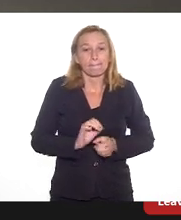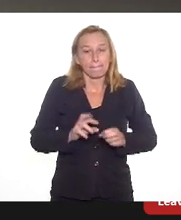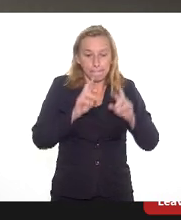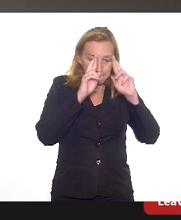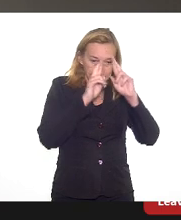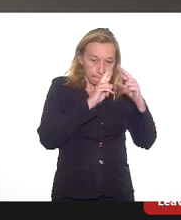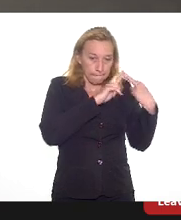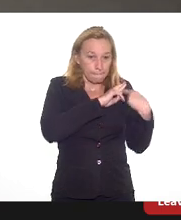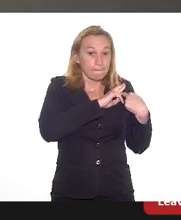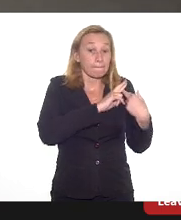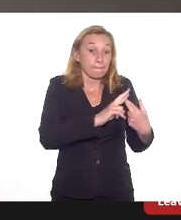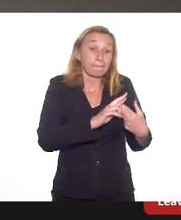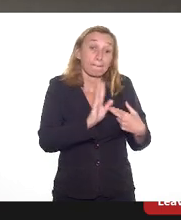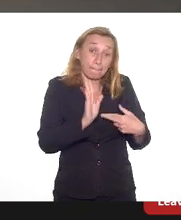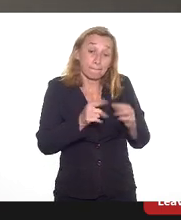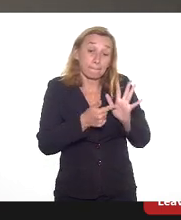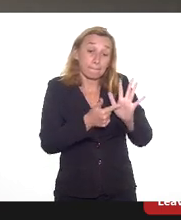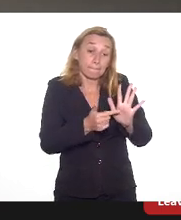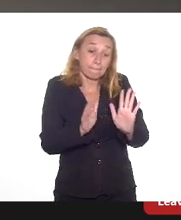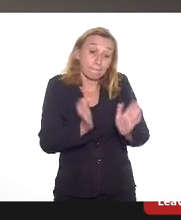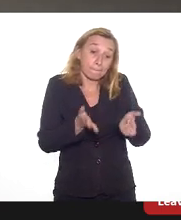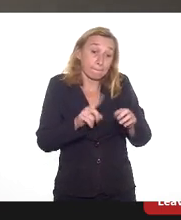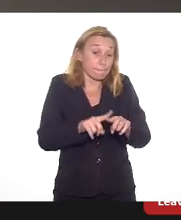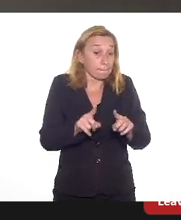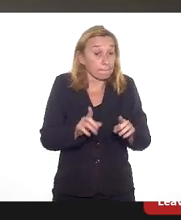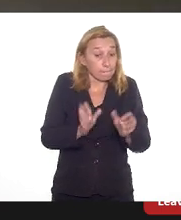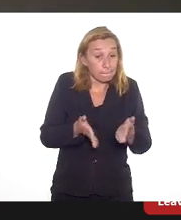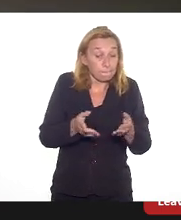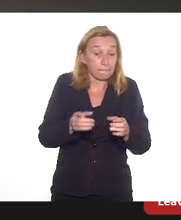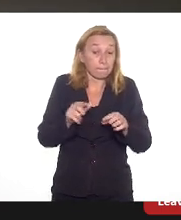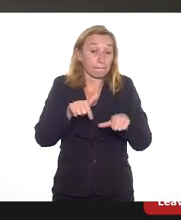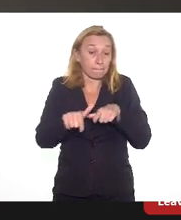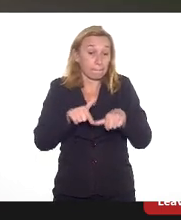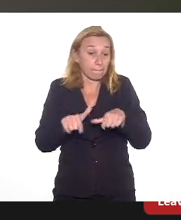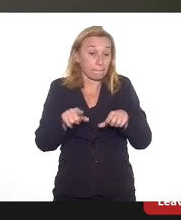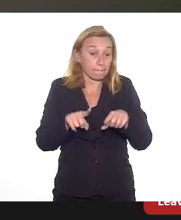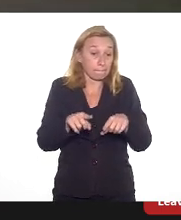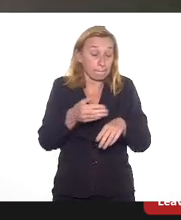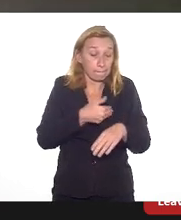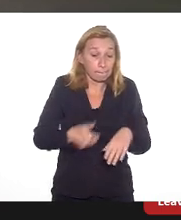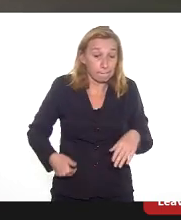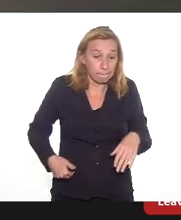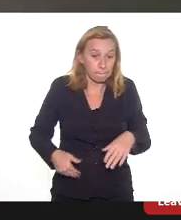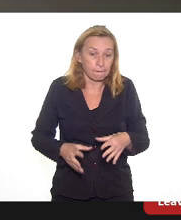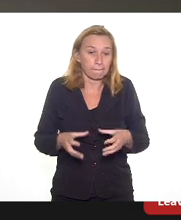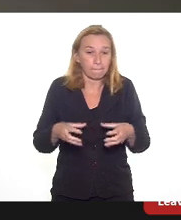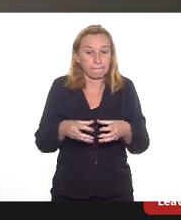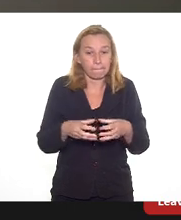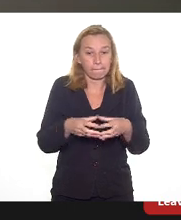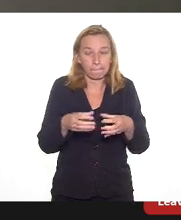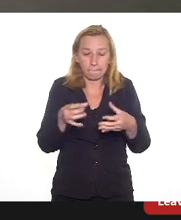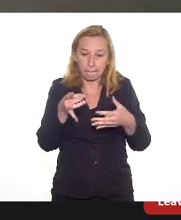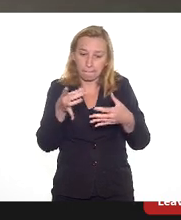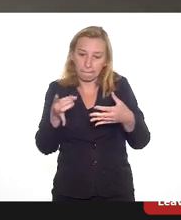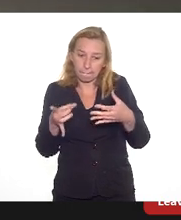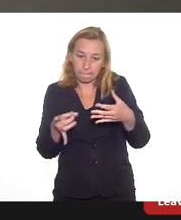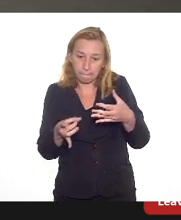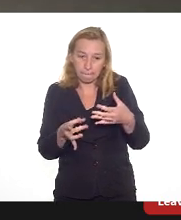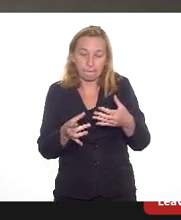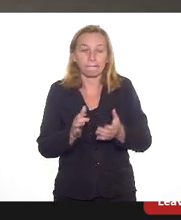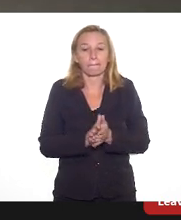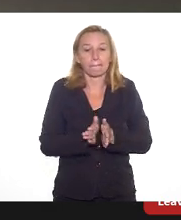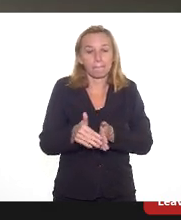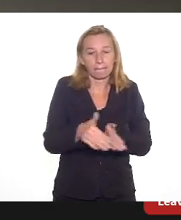responsabilidades que já foram apuradas, mas hoje o serviço público ele é composto de uma coxa de retalhos, legislações